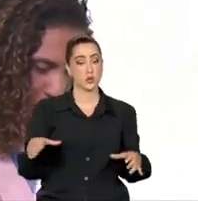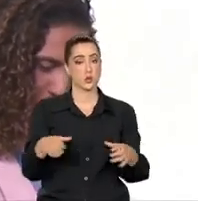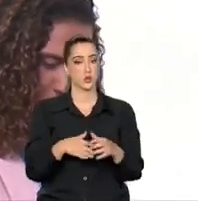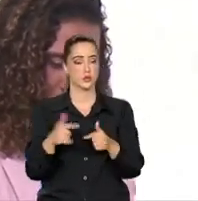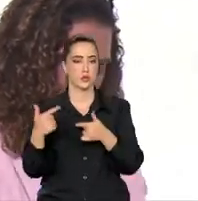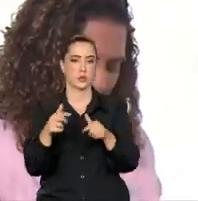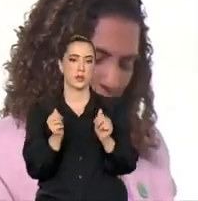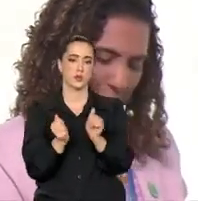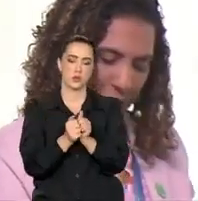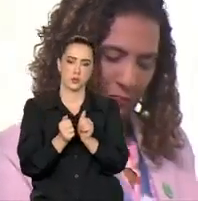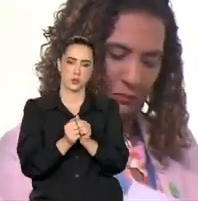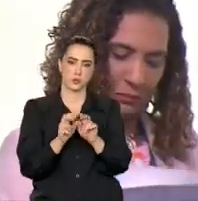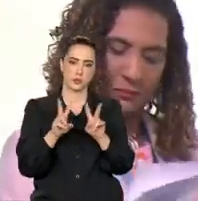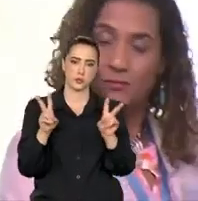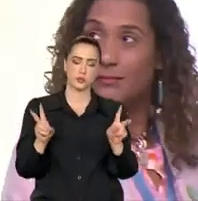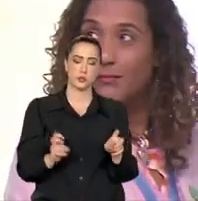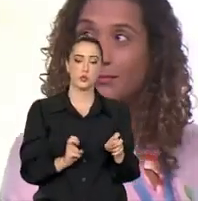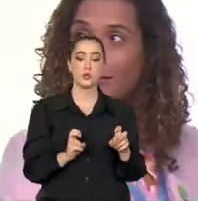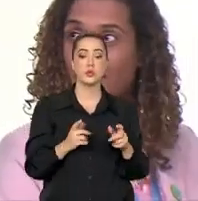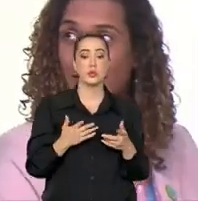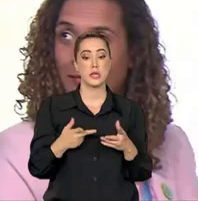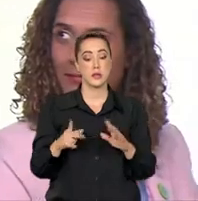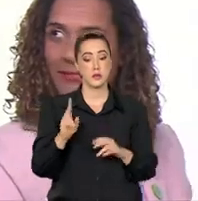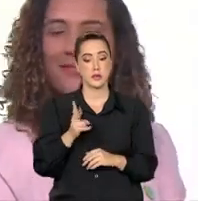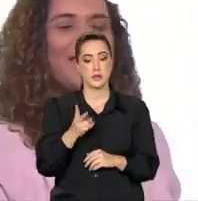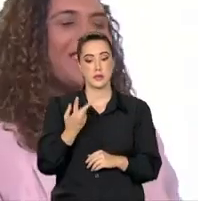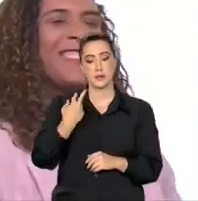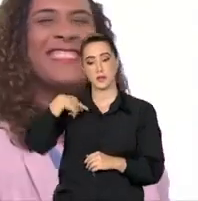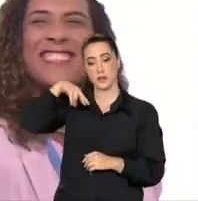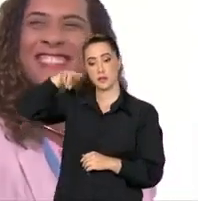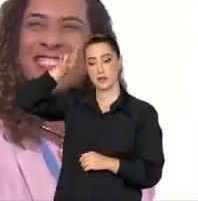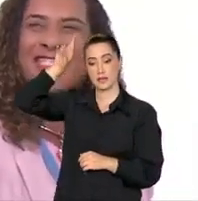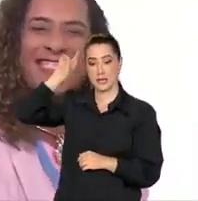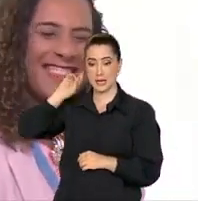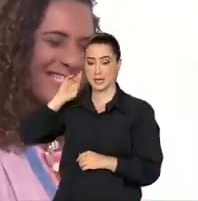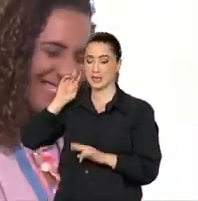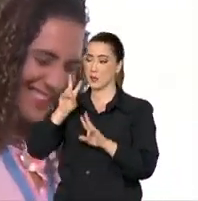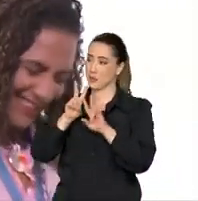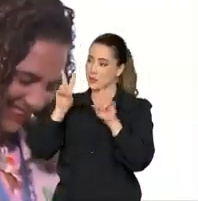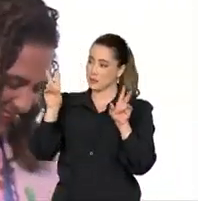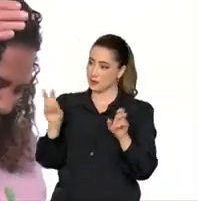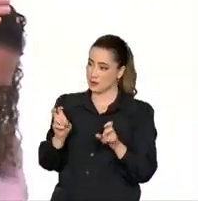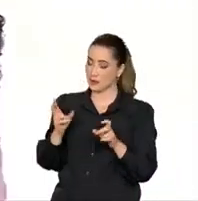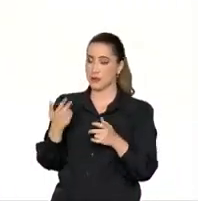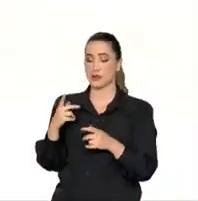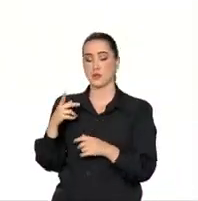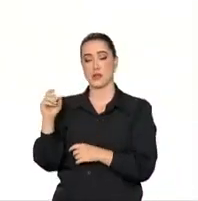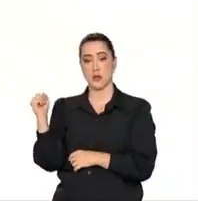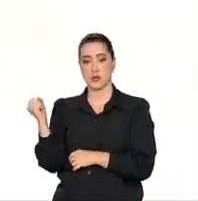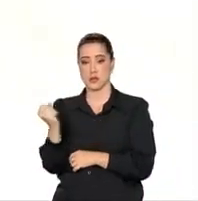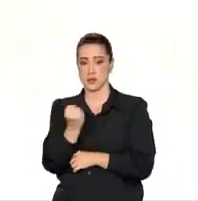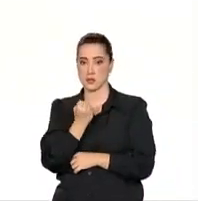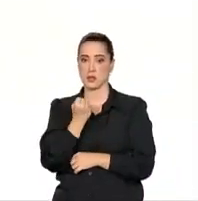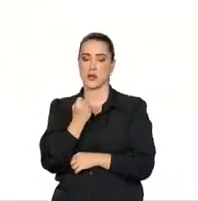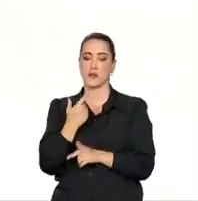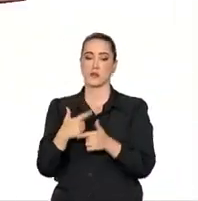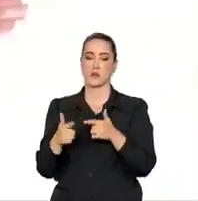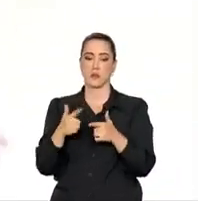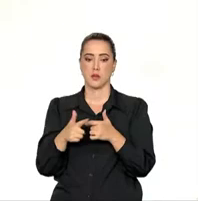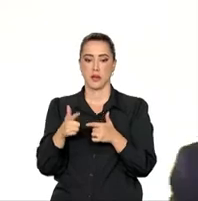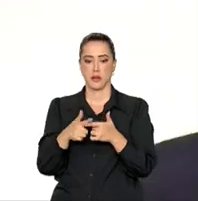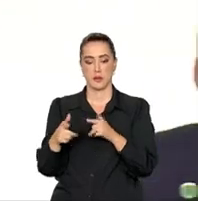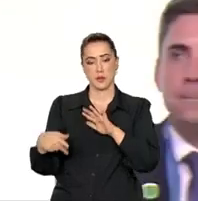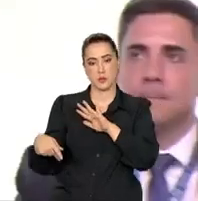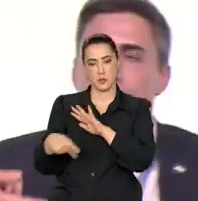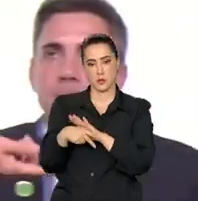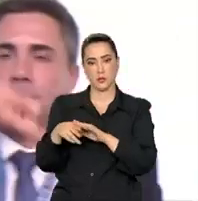trabalha. Claro, sobre a orientação da Aniele em relação aos graves problemas específicos, não é,